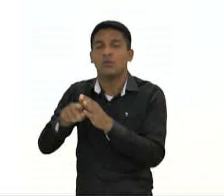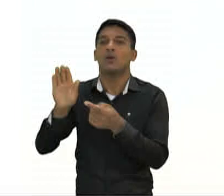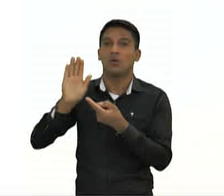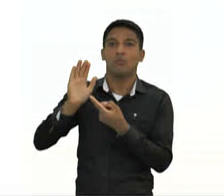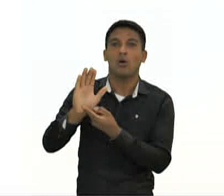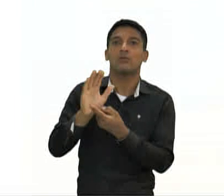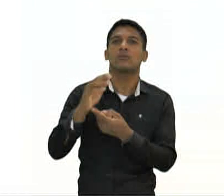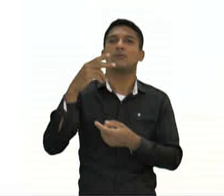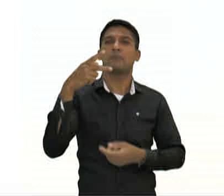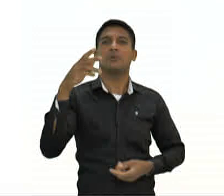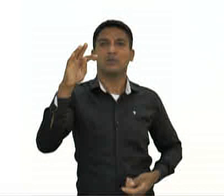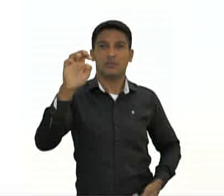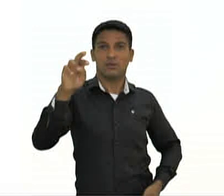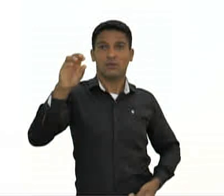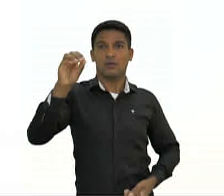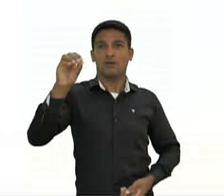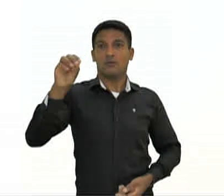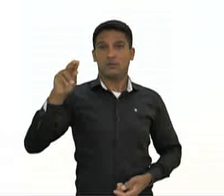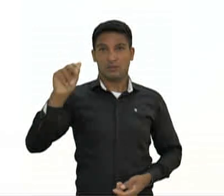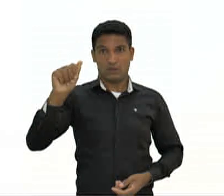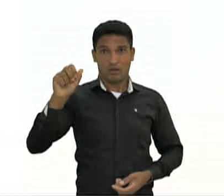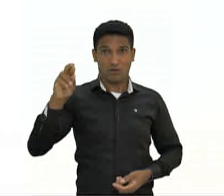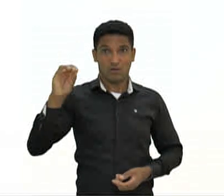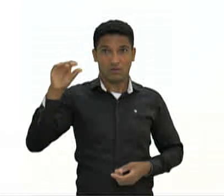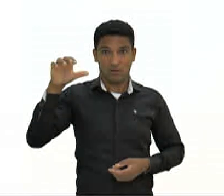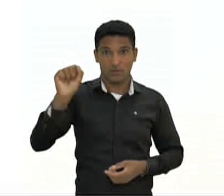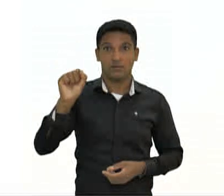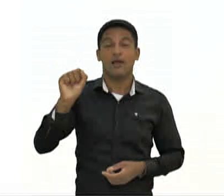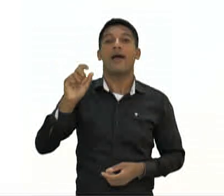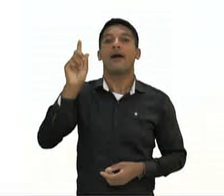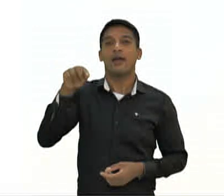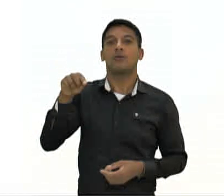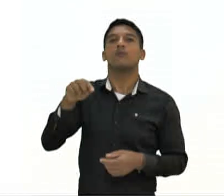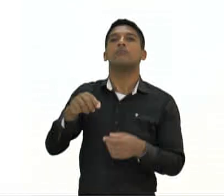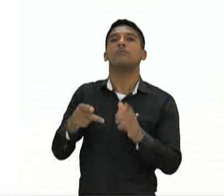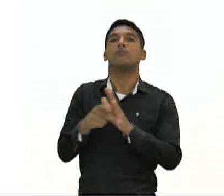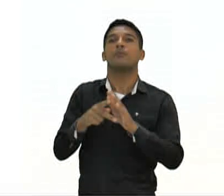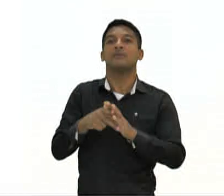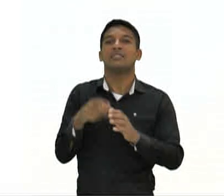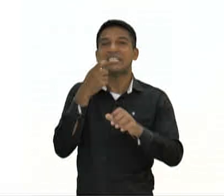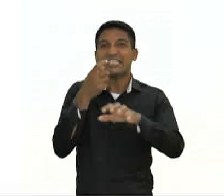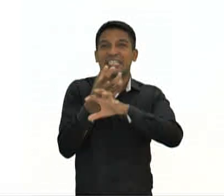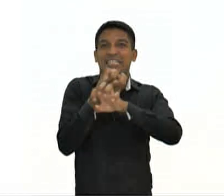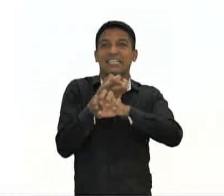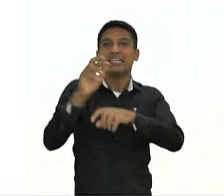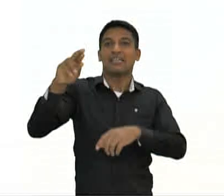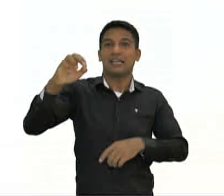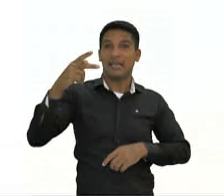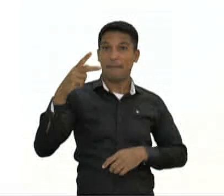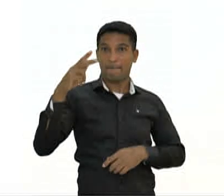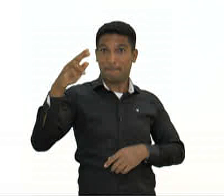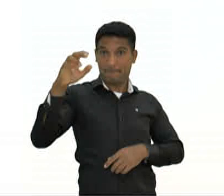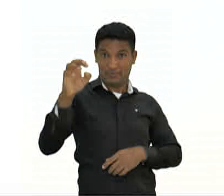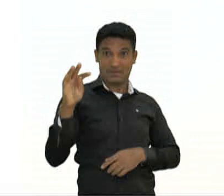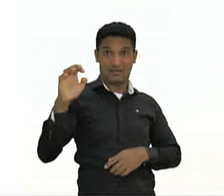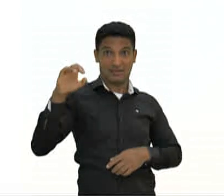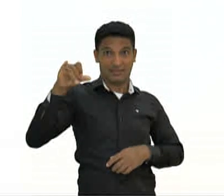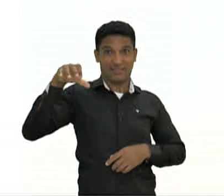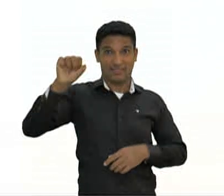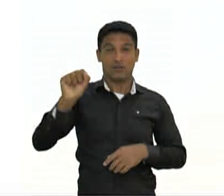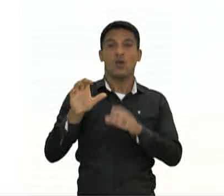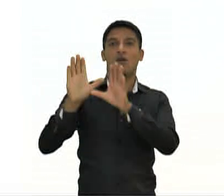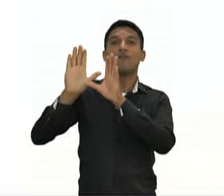exemplo. Uma das evidências são as adaptações aerodinâmicas para o voo, como ossos ocos e cabeça